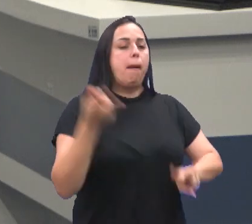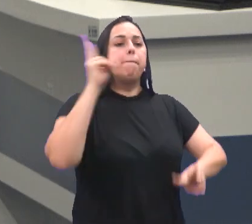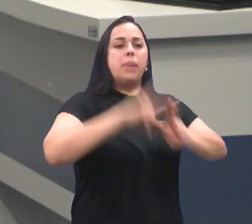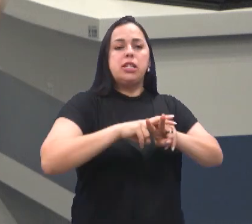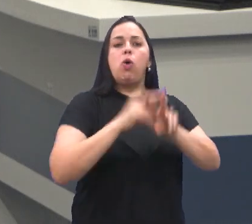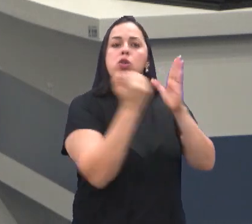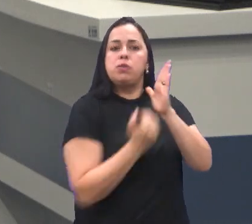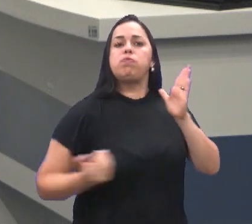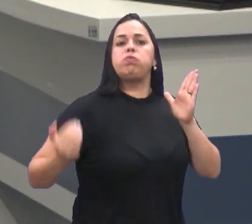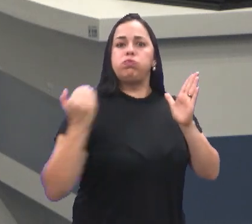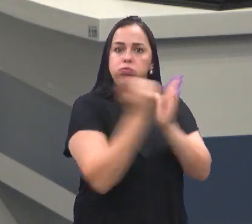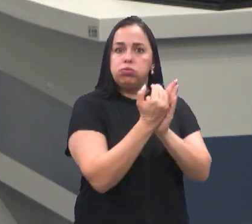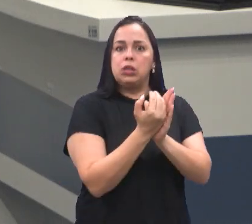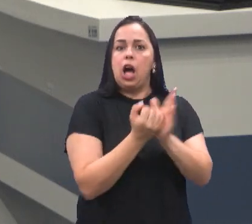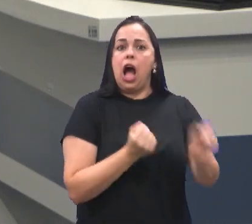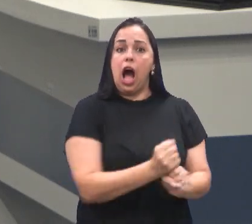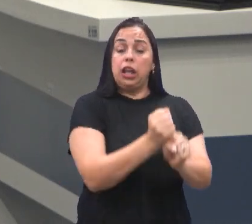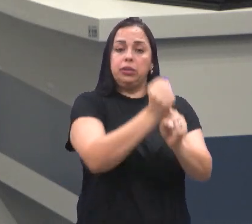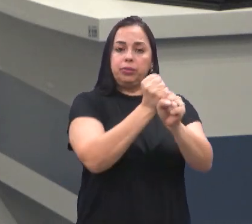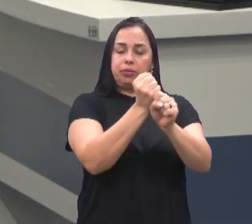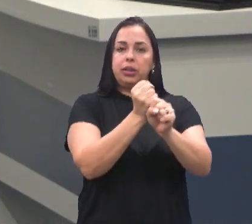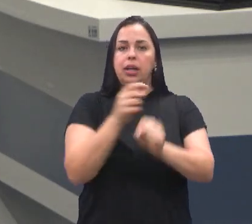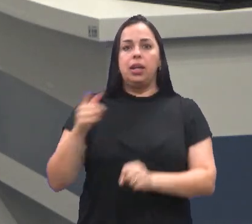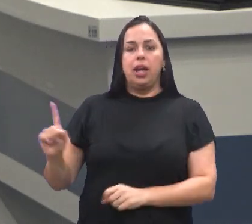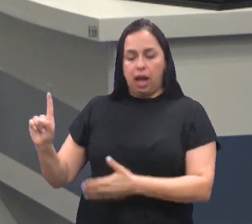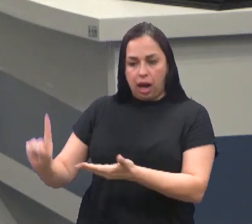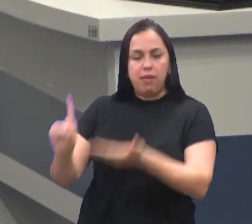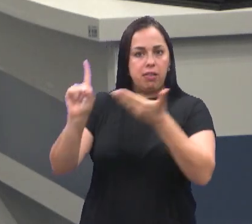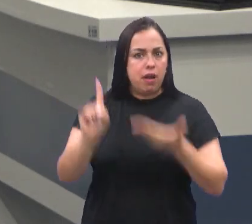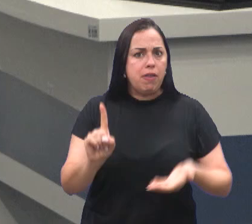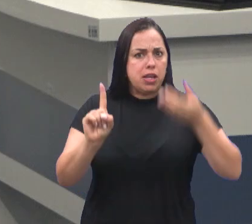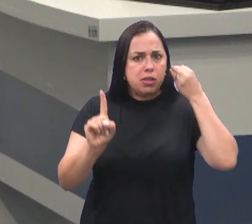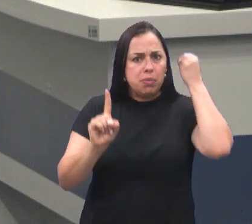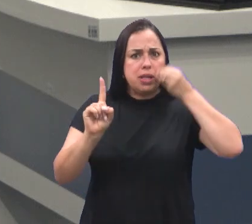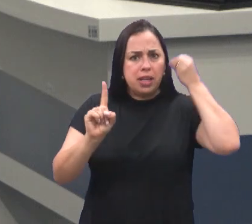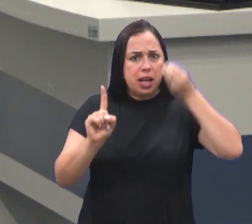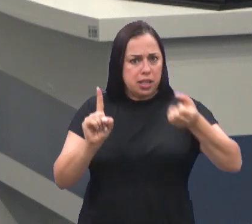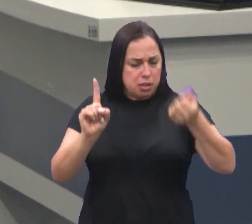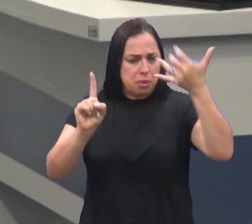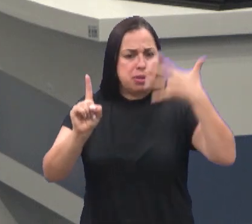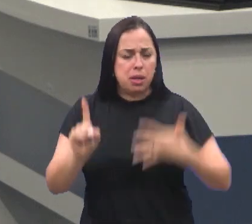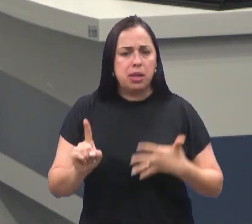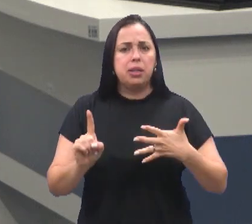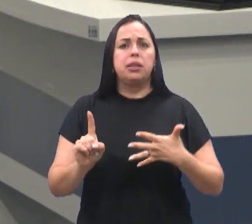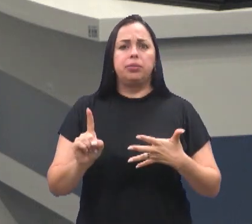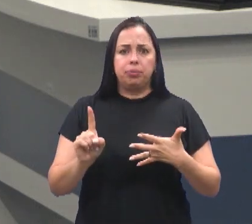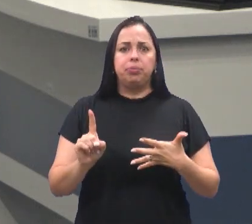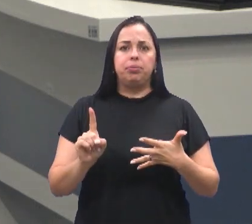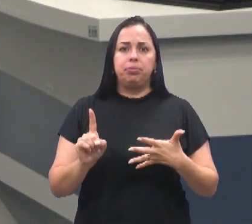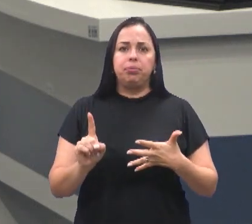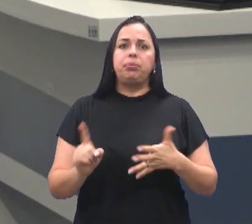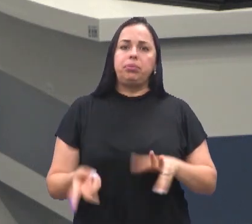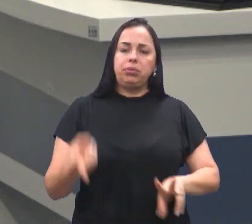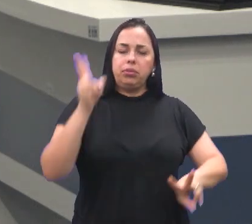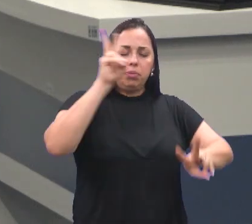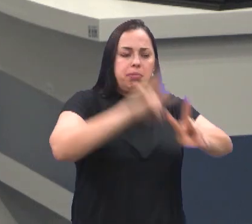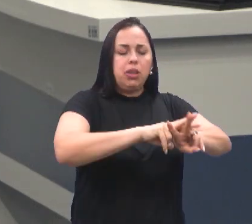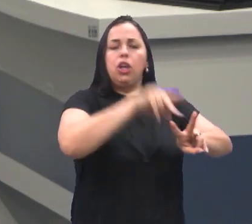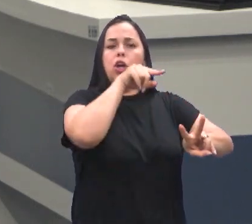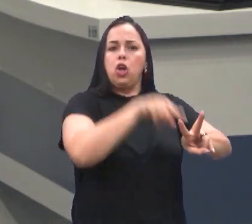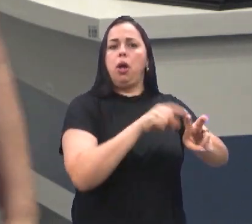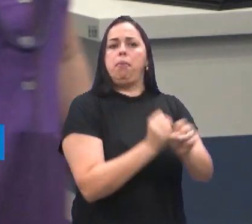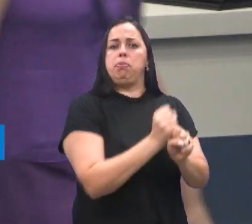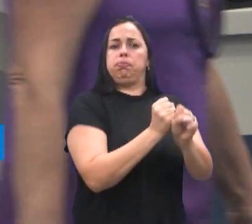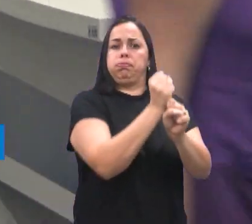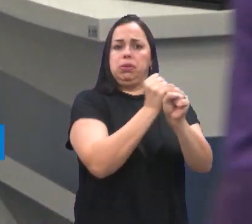com certeza, vai vir aqui para falar da sua experiência e exigir maior pena para esses